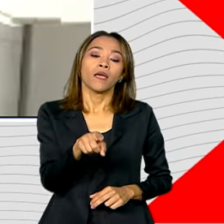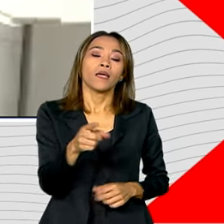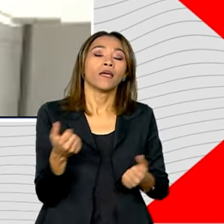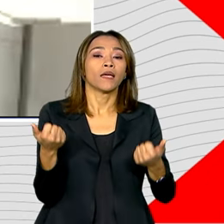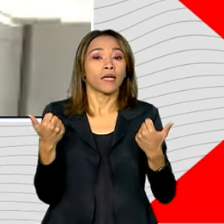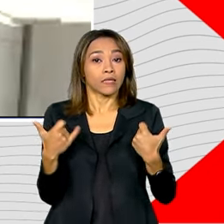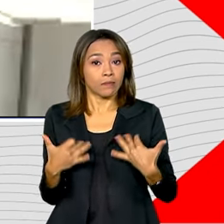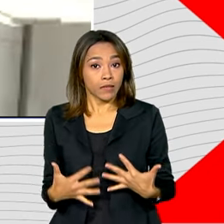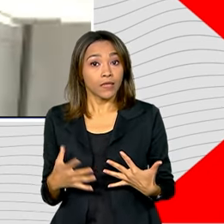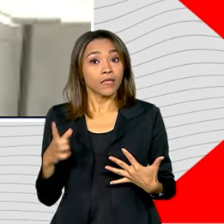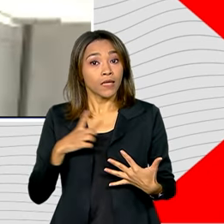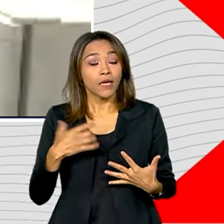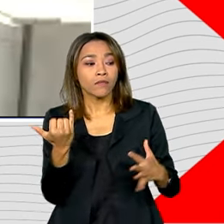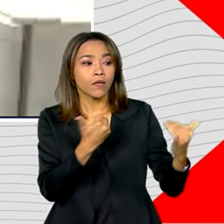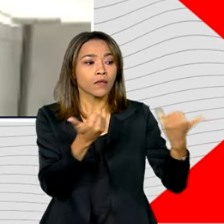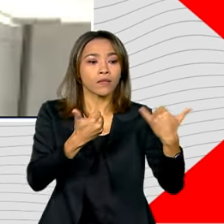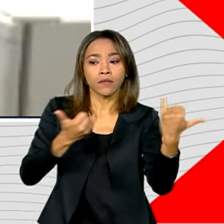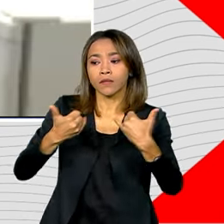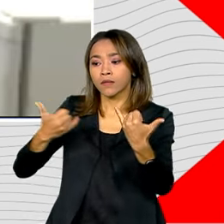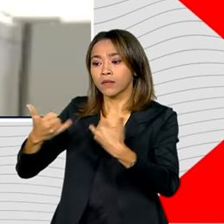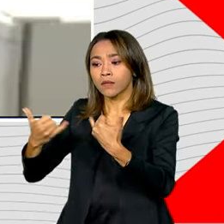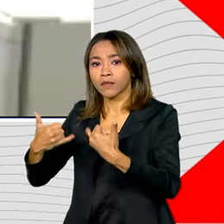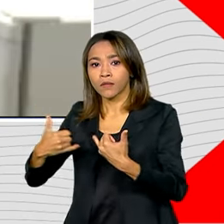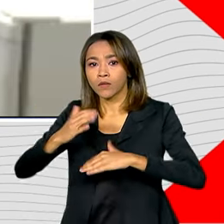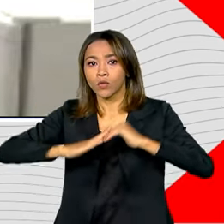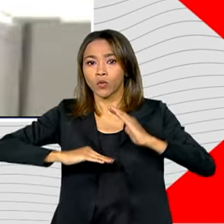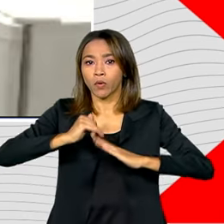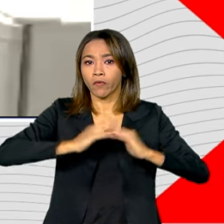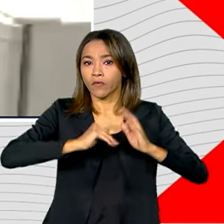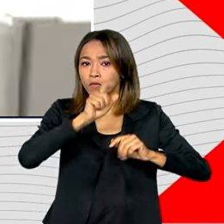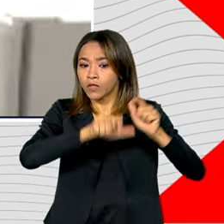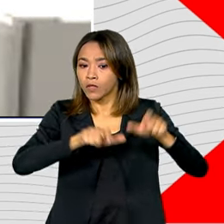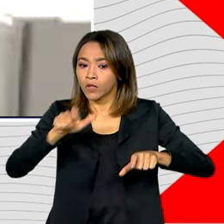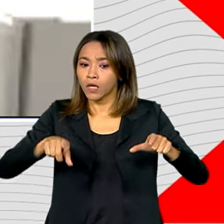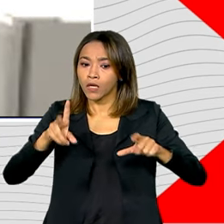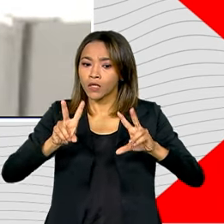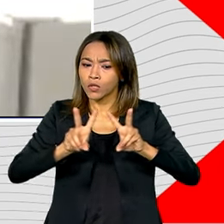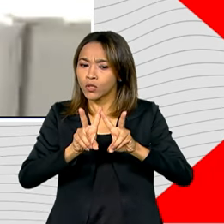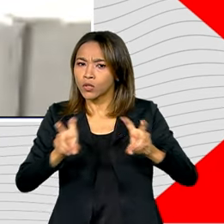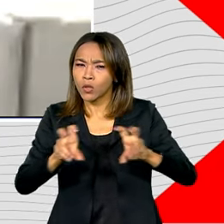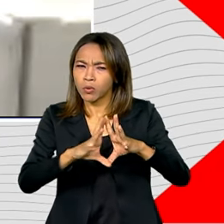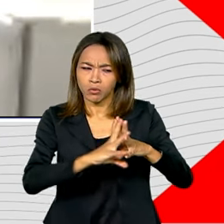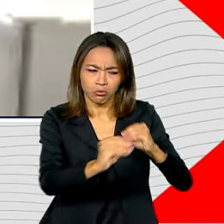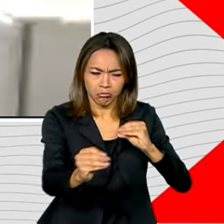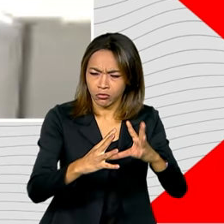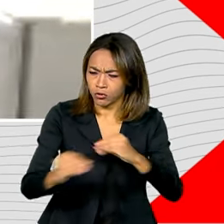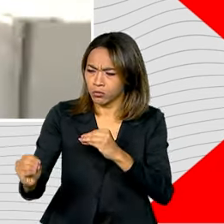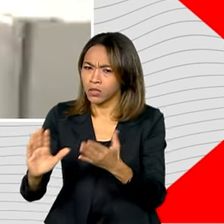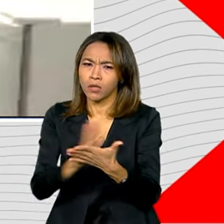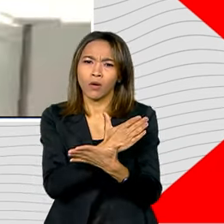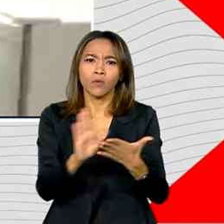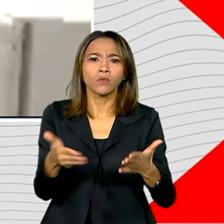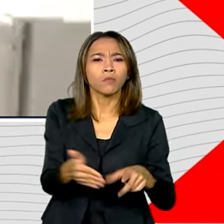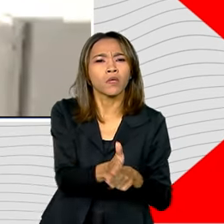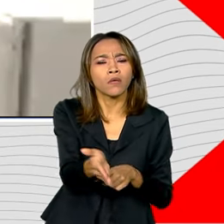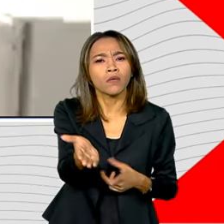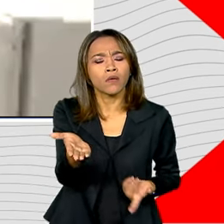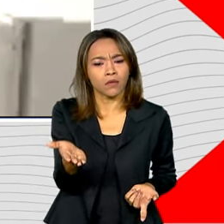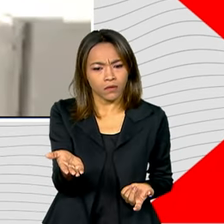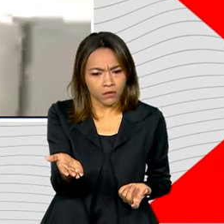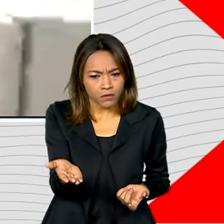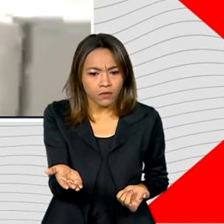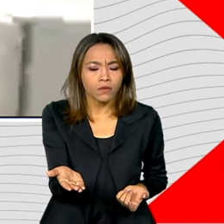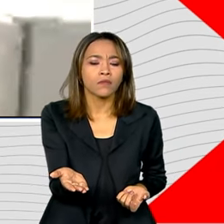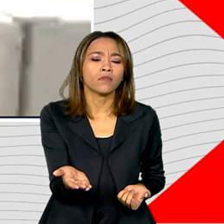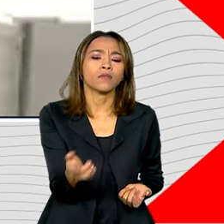Entretanto, há relatos dos próprios pescadores no que diz respeito ao desaparecimento de algumas espécies, inclusive fundamentais